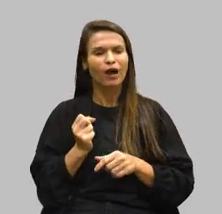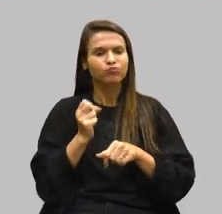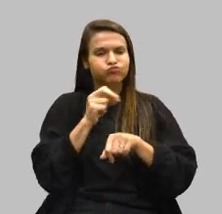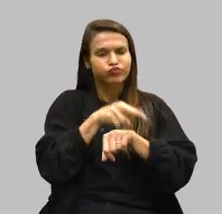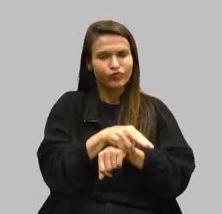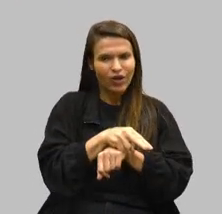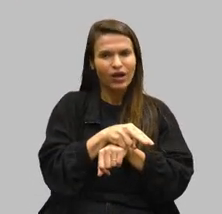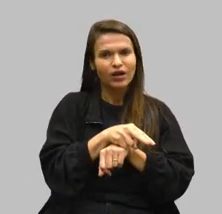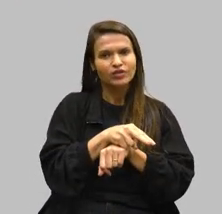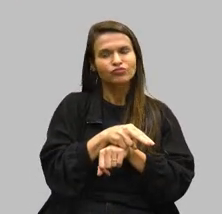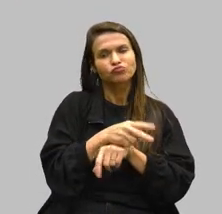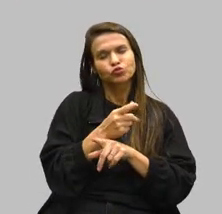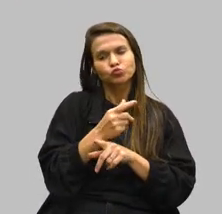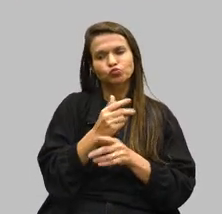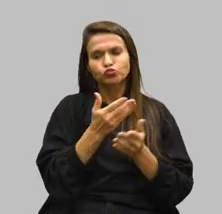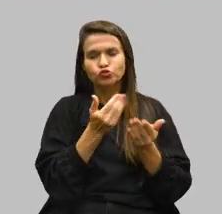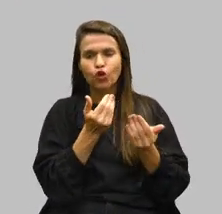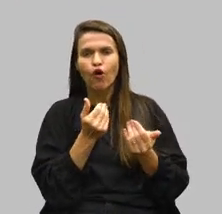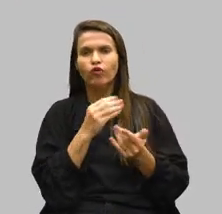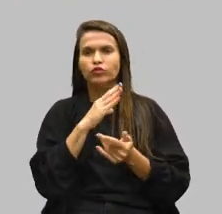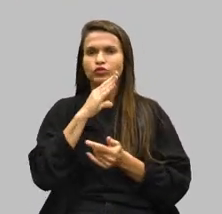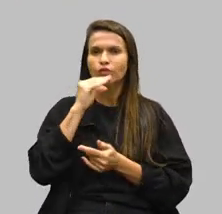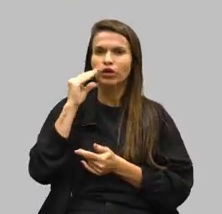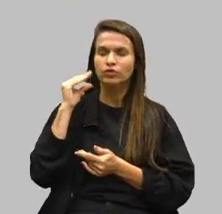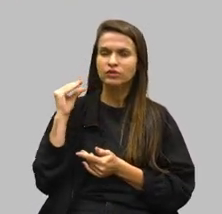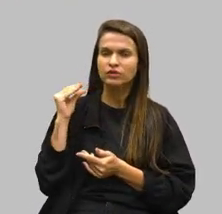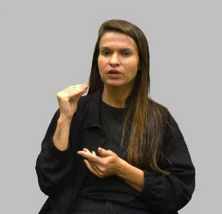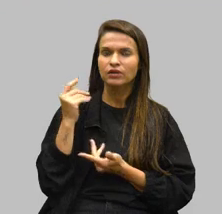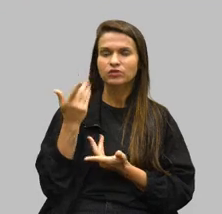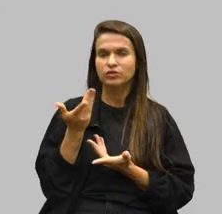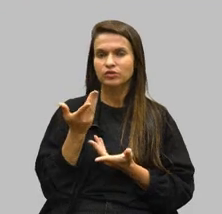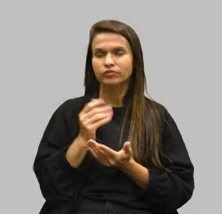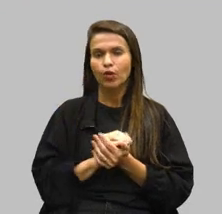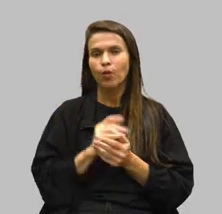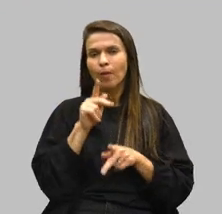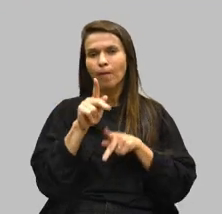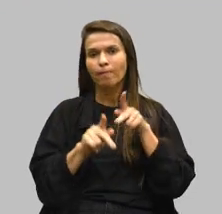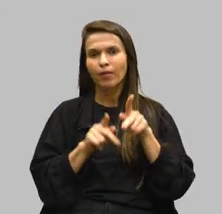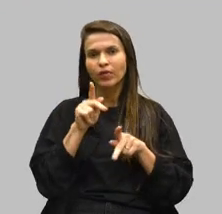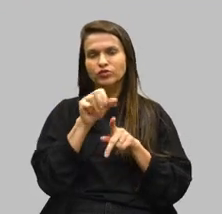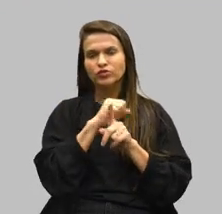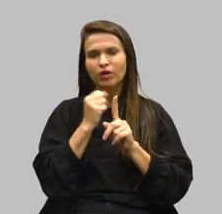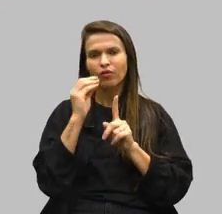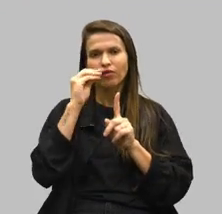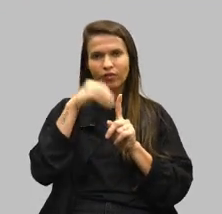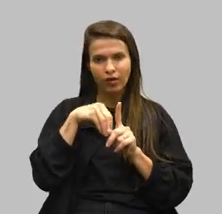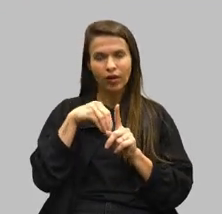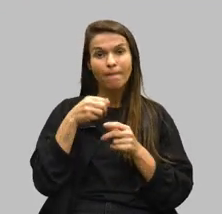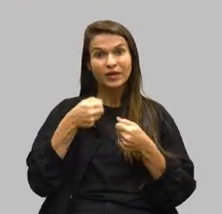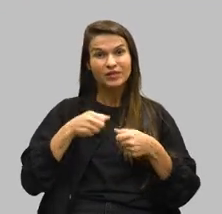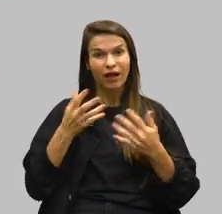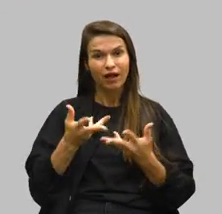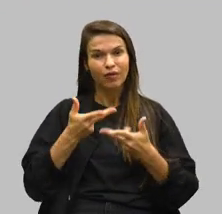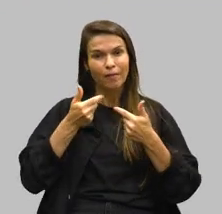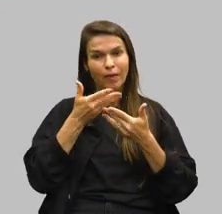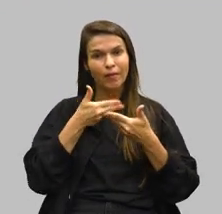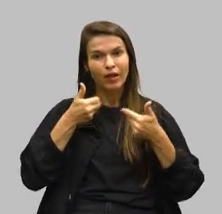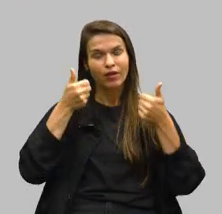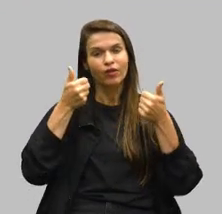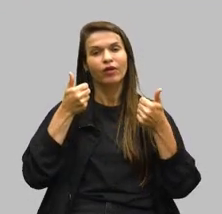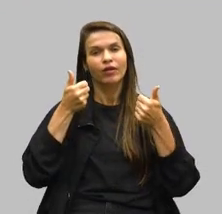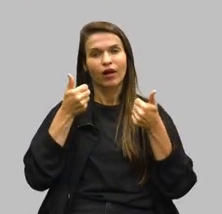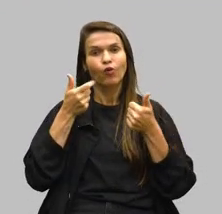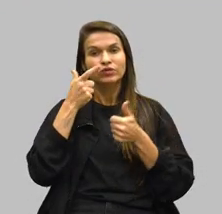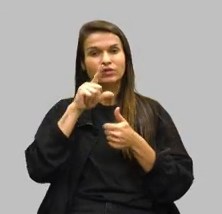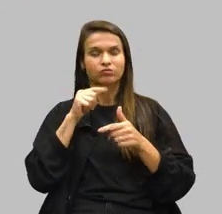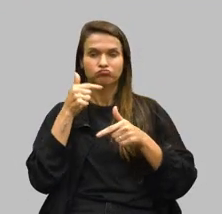jovem porque o trilhas também não ele não de uma população mais vulnerável que precisa daquela qualificação para melhorar o emprego